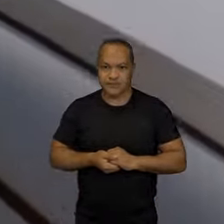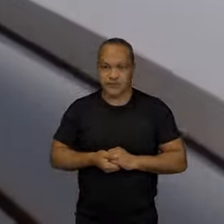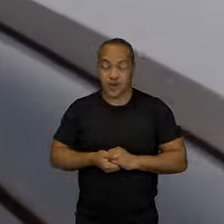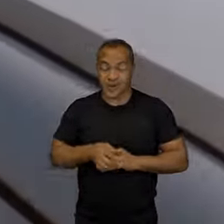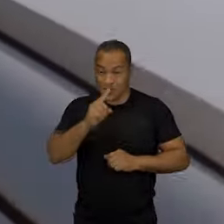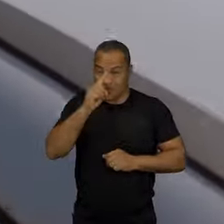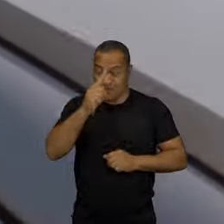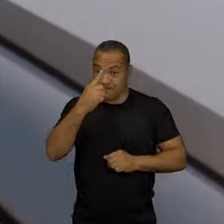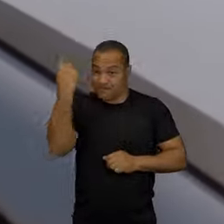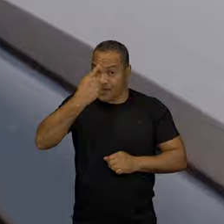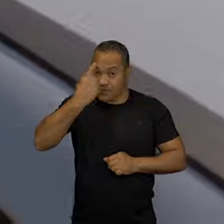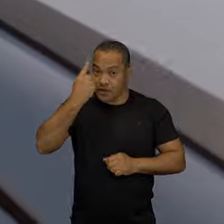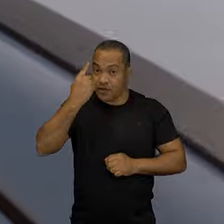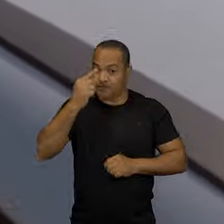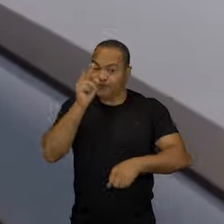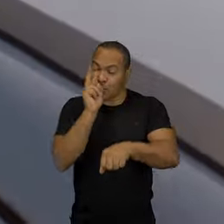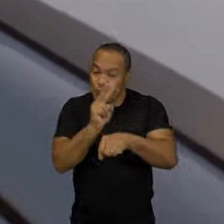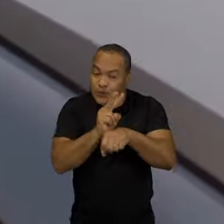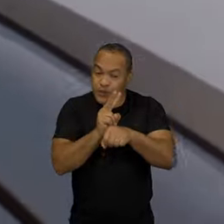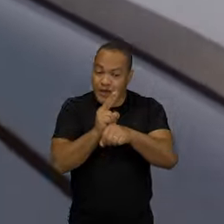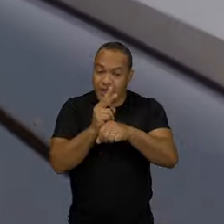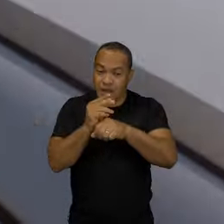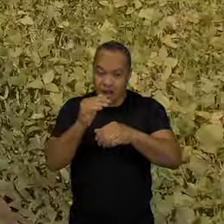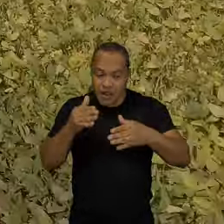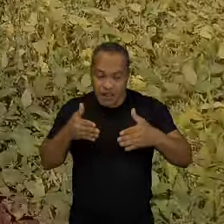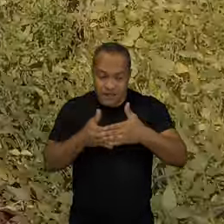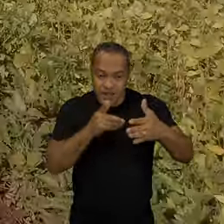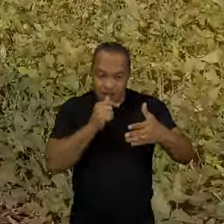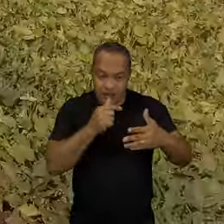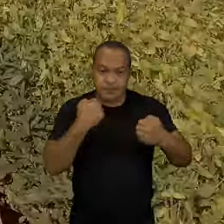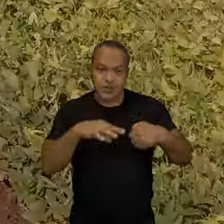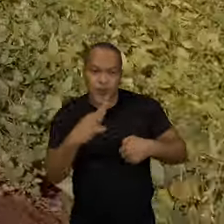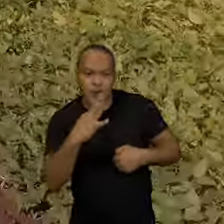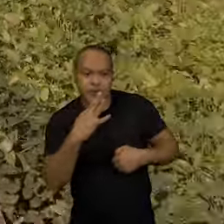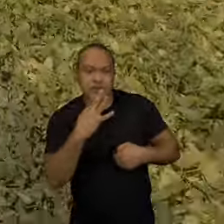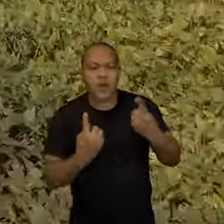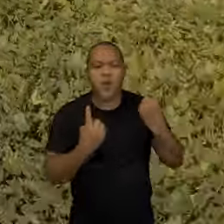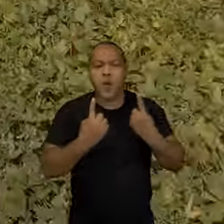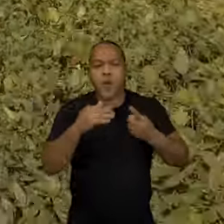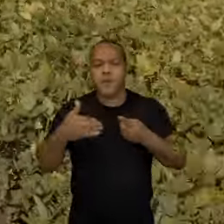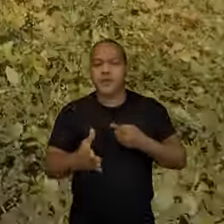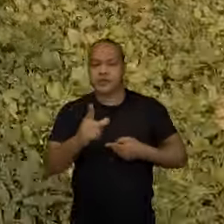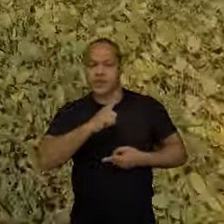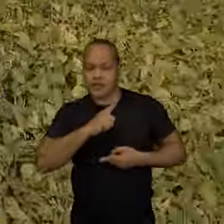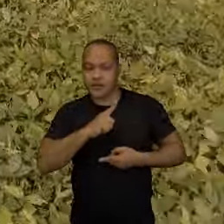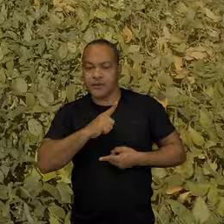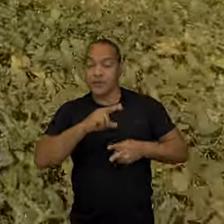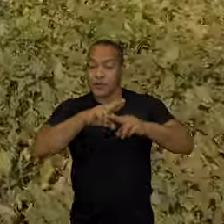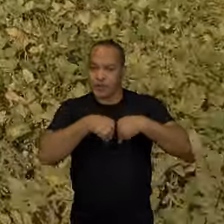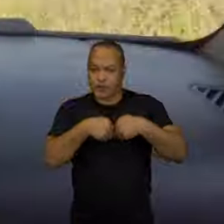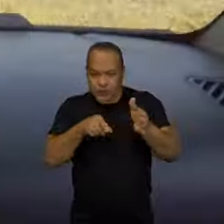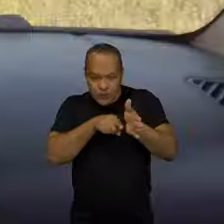Um dos primeiros passos para conservar a bacia hidrográfica é conhecer as espécies que ali vivem. Por isso,